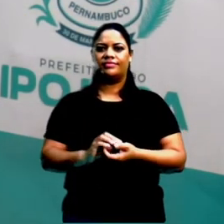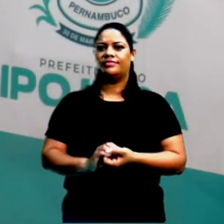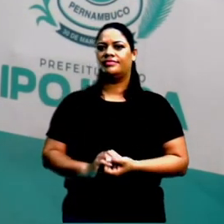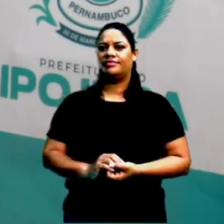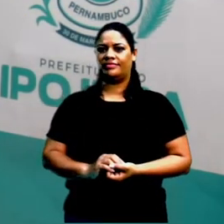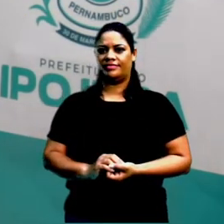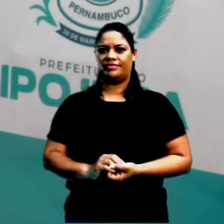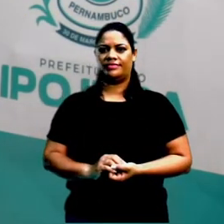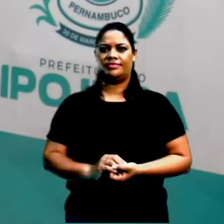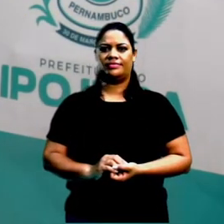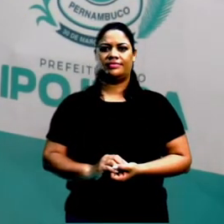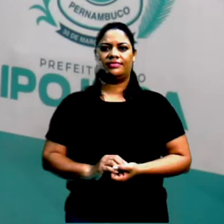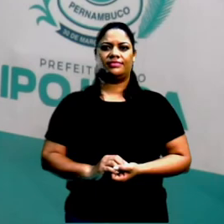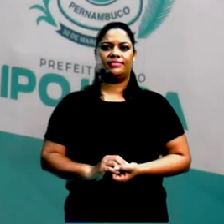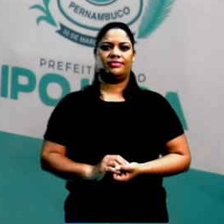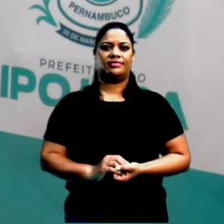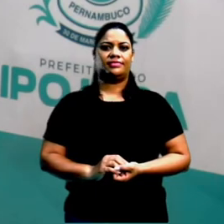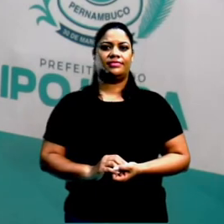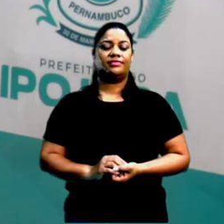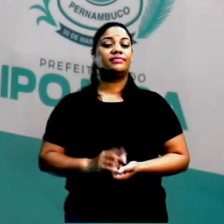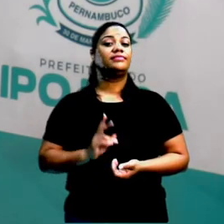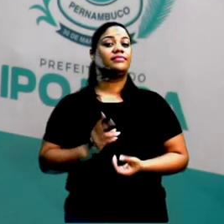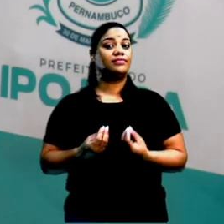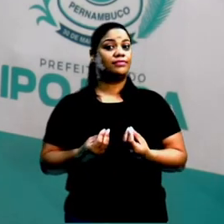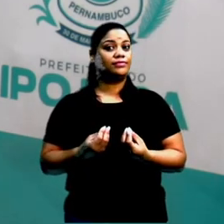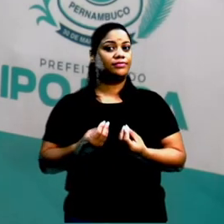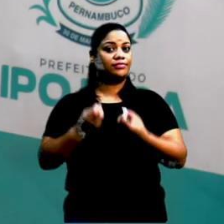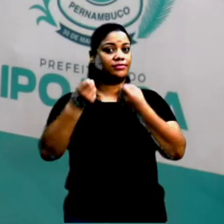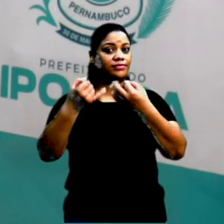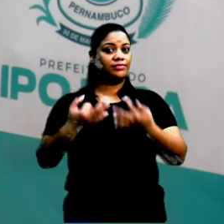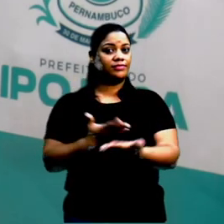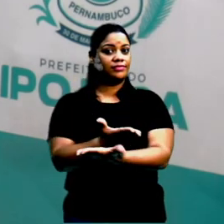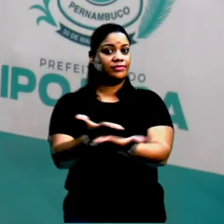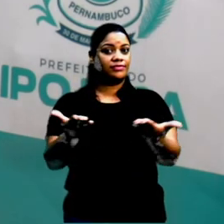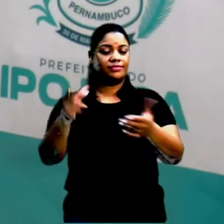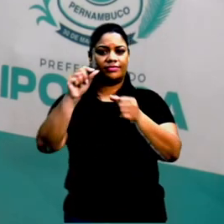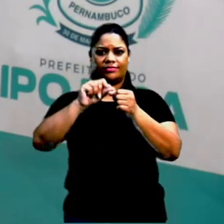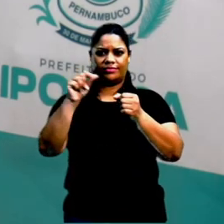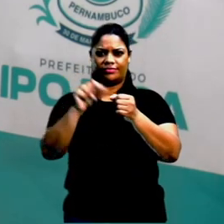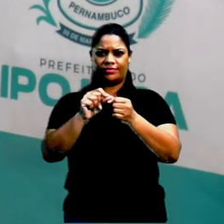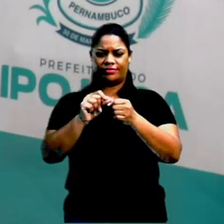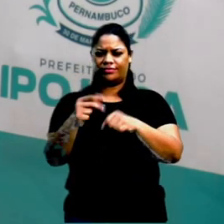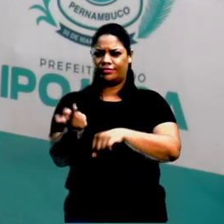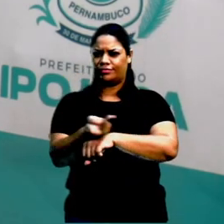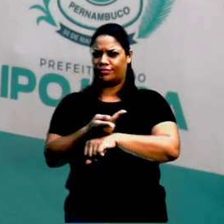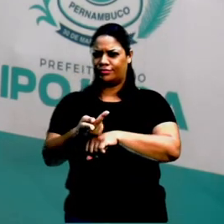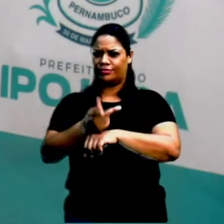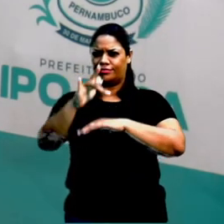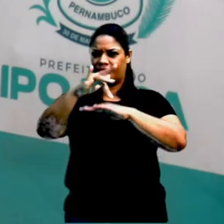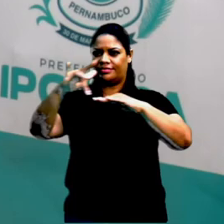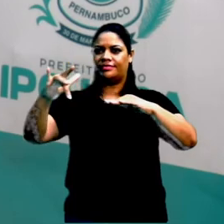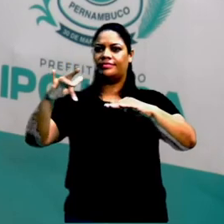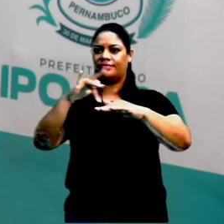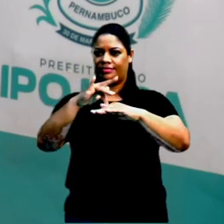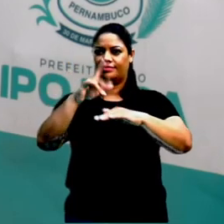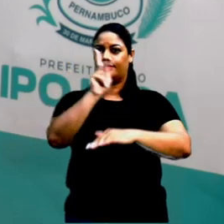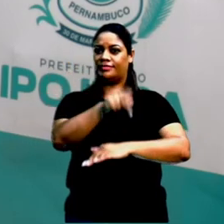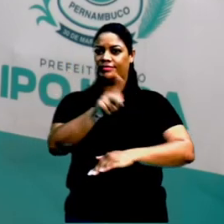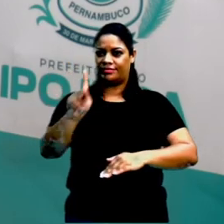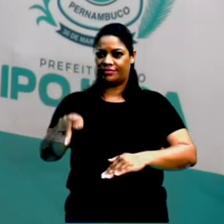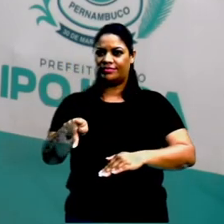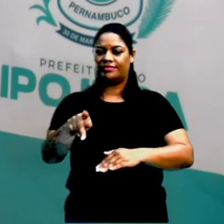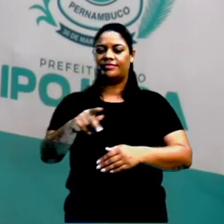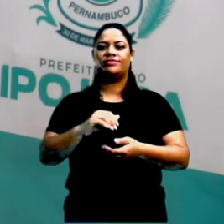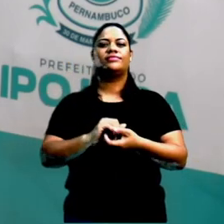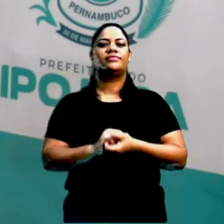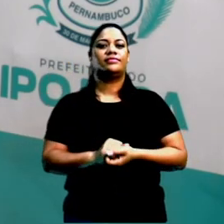temos aqui o nosso desafio, como eu vou dizer a você. Faz o desafio, me procura lá nas redes sociais, Cristina Chagas, e